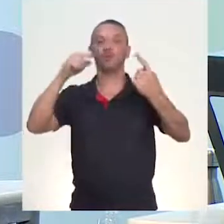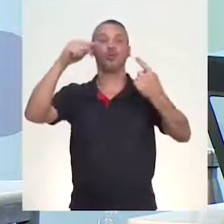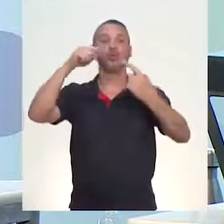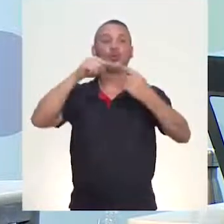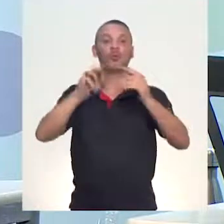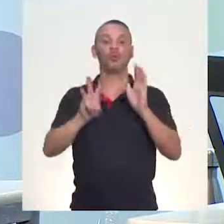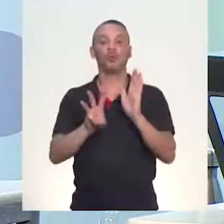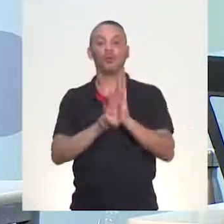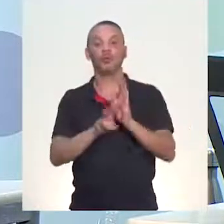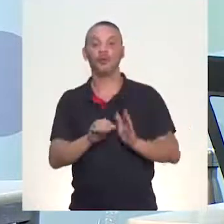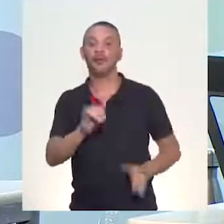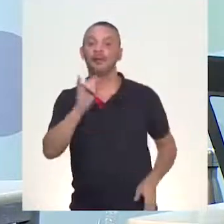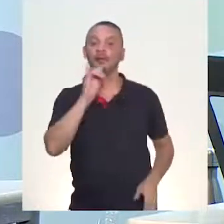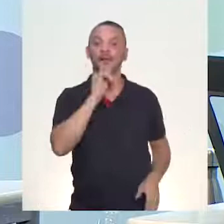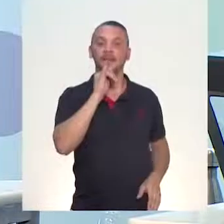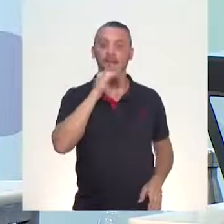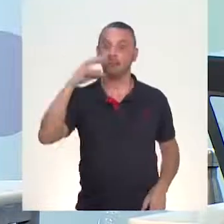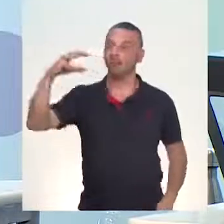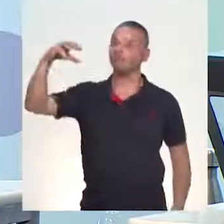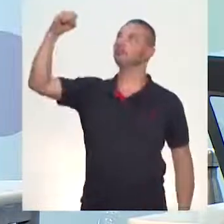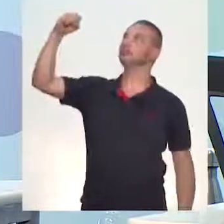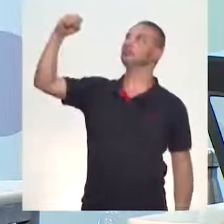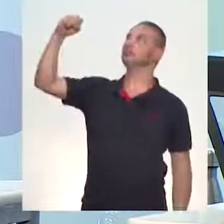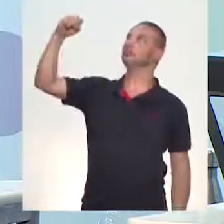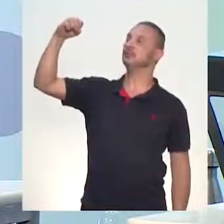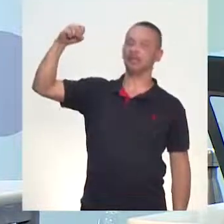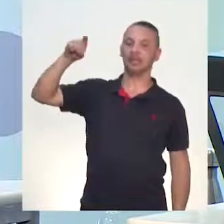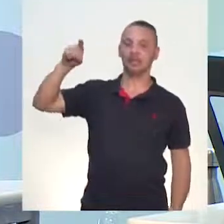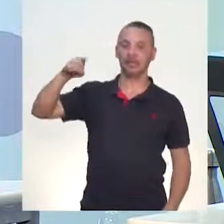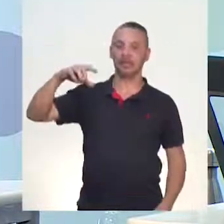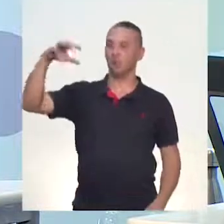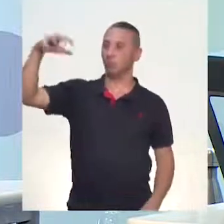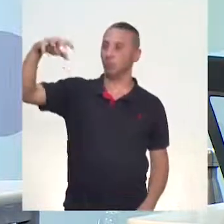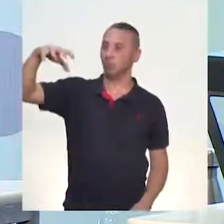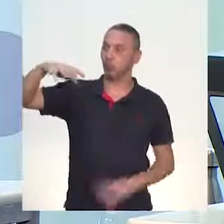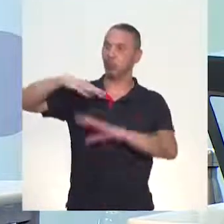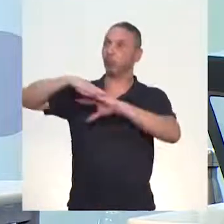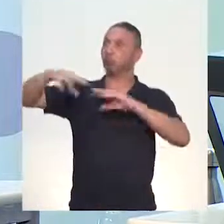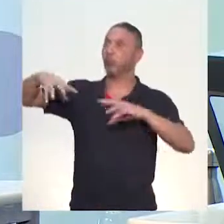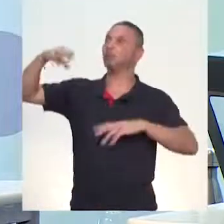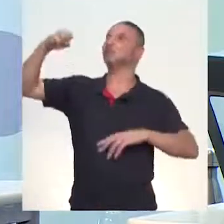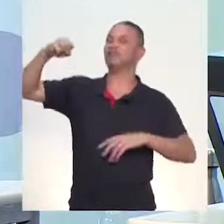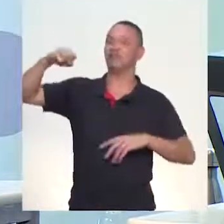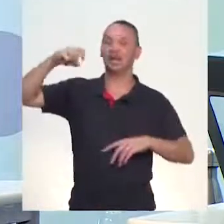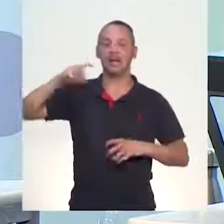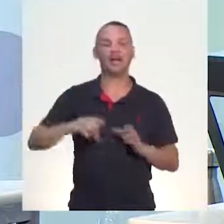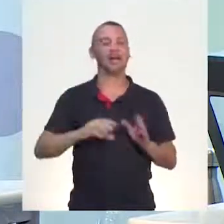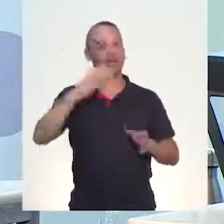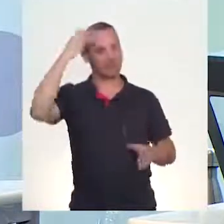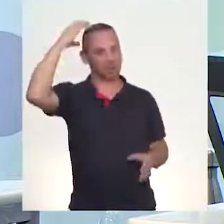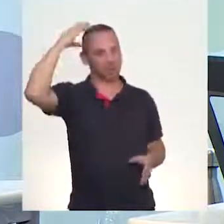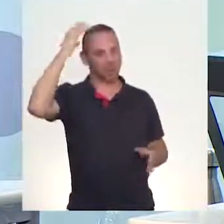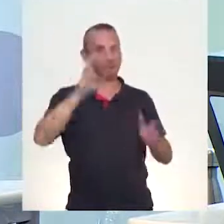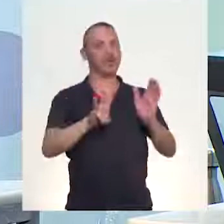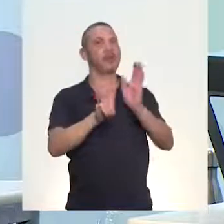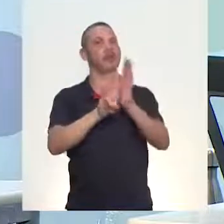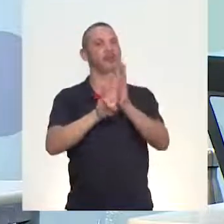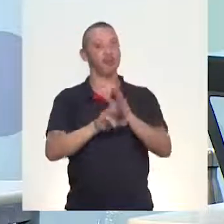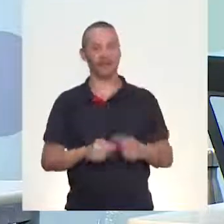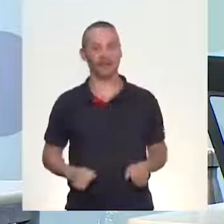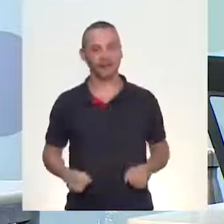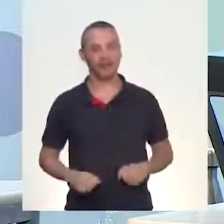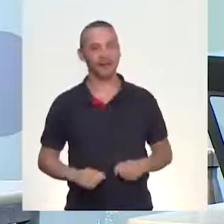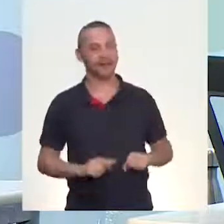ao Wi-Fi. Então, por exemplo, queimou o chuveiro, meu pai já fala: é o Wi-Fi. Caiu um quadro da